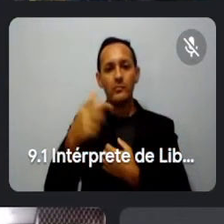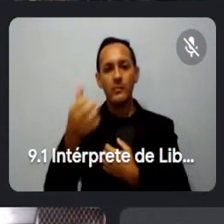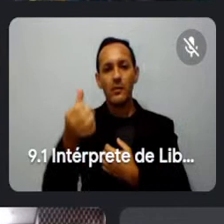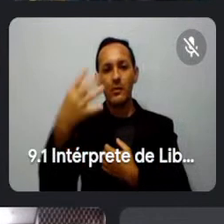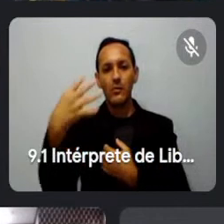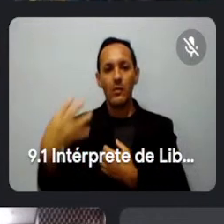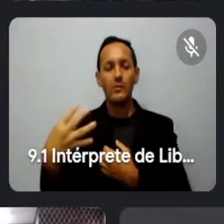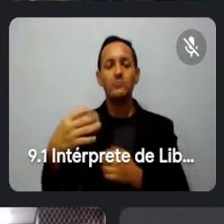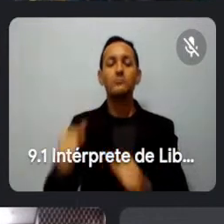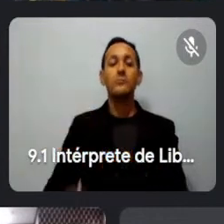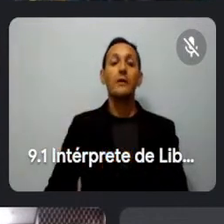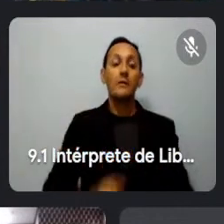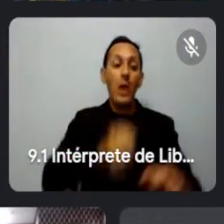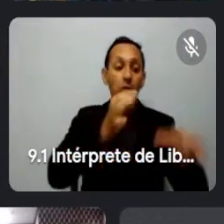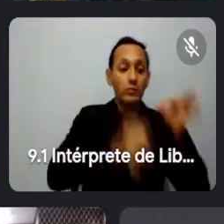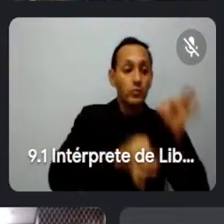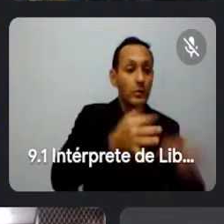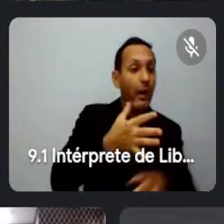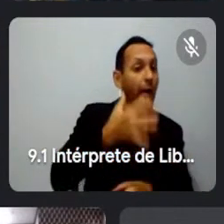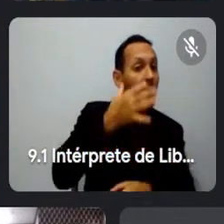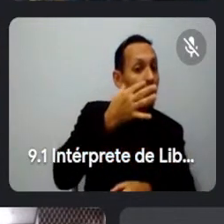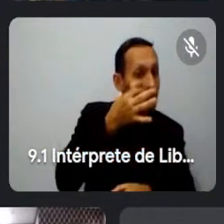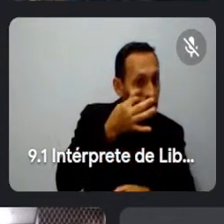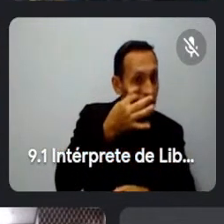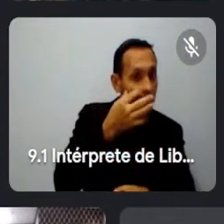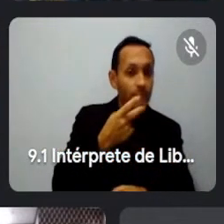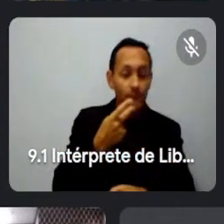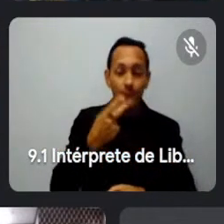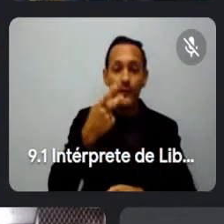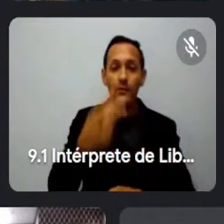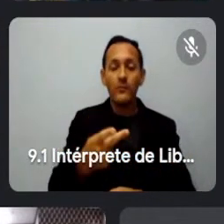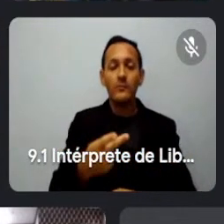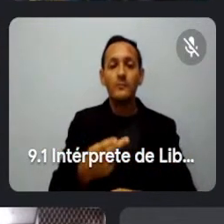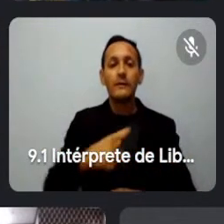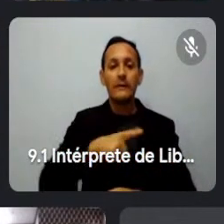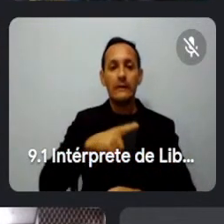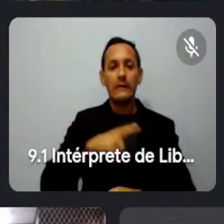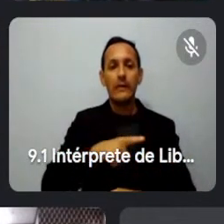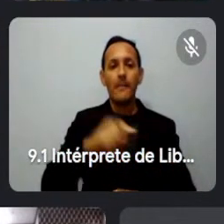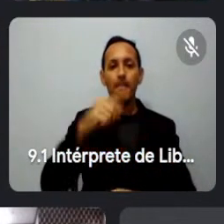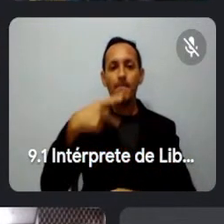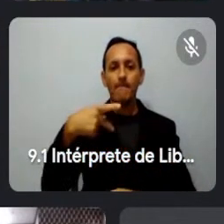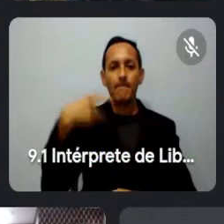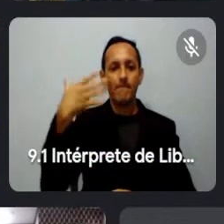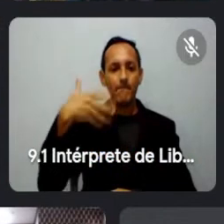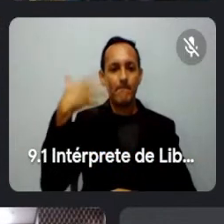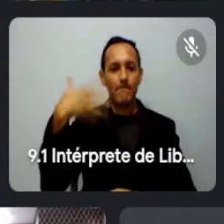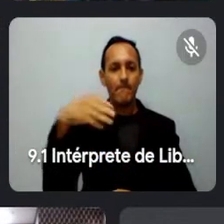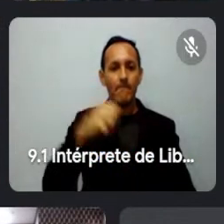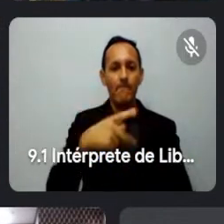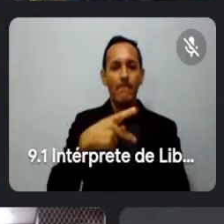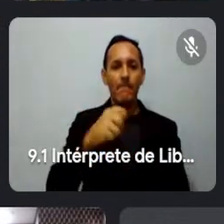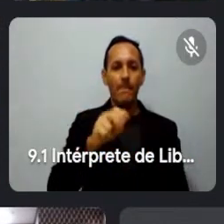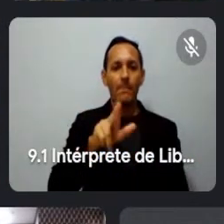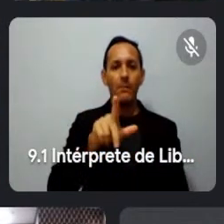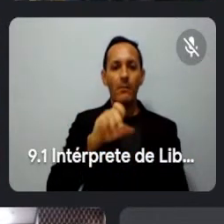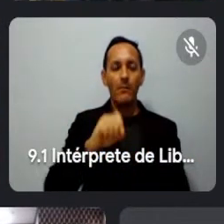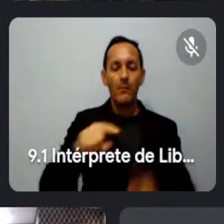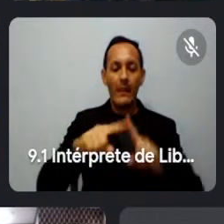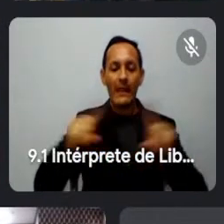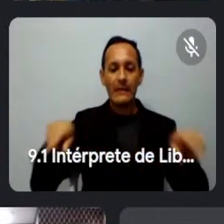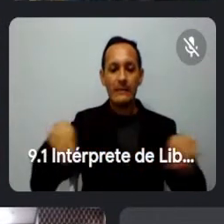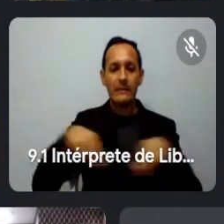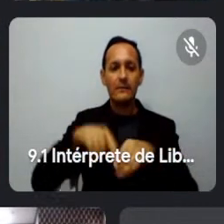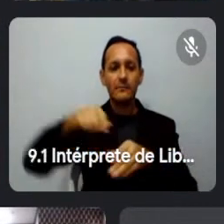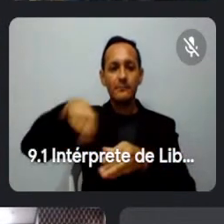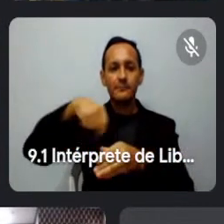enquanto em juízo não apenas foi apontada a presença do Senhor Paulo Antonio Pedreira na cozinha da casa do